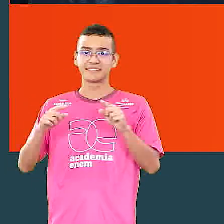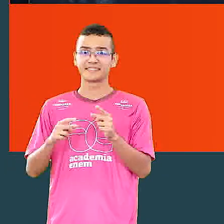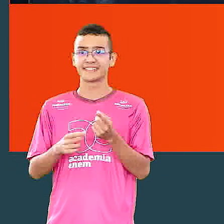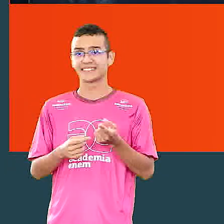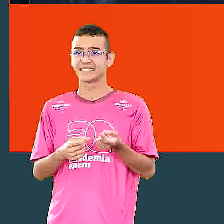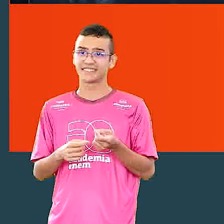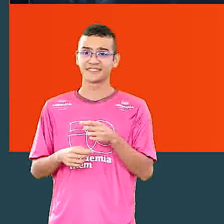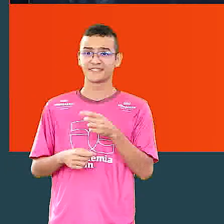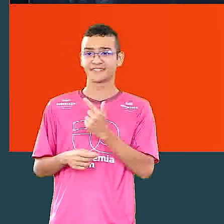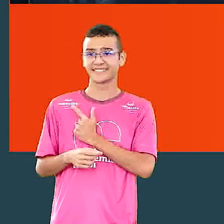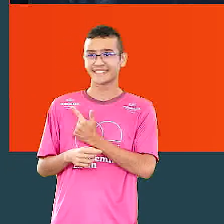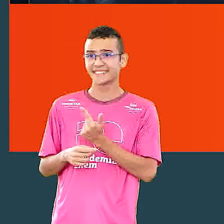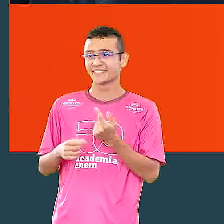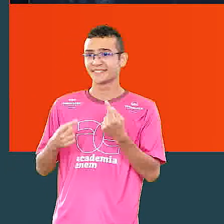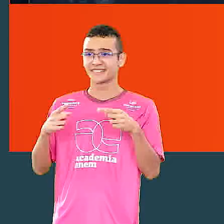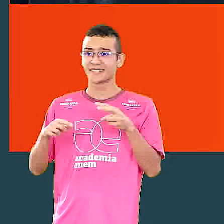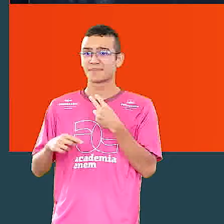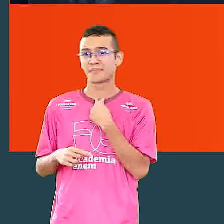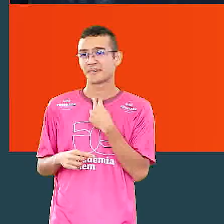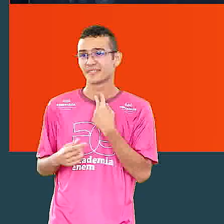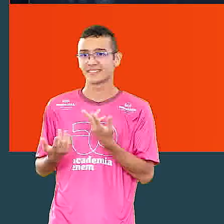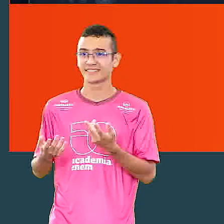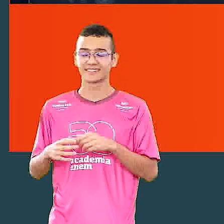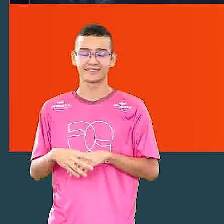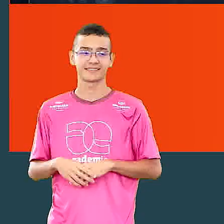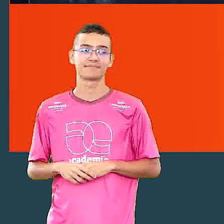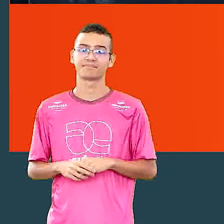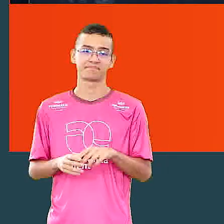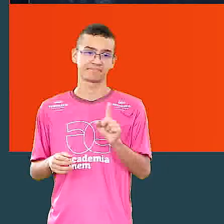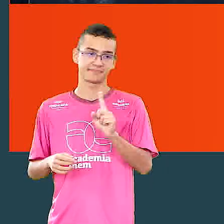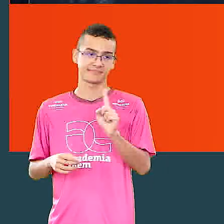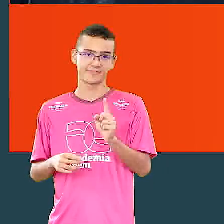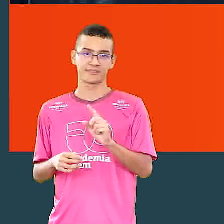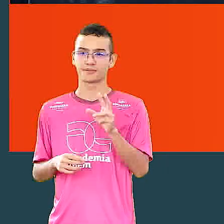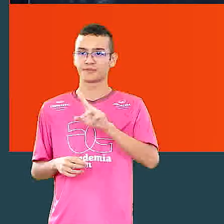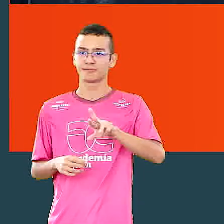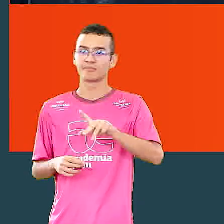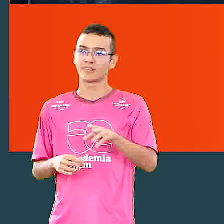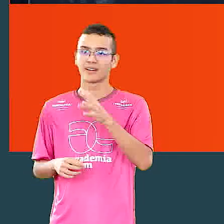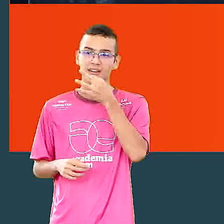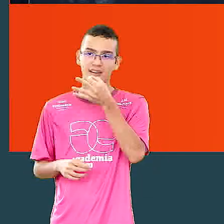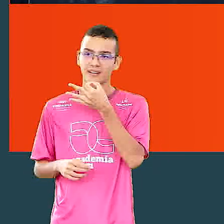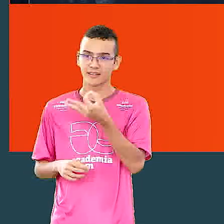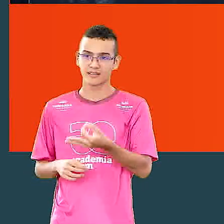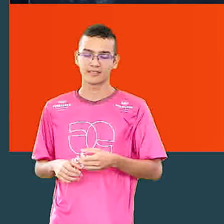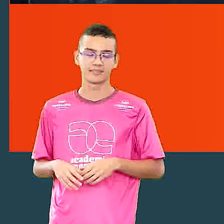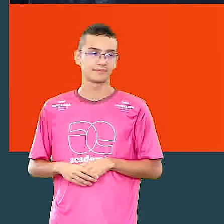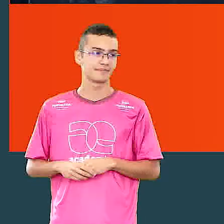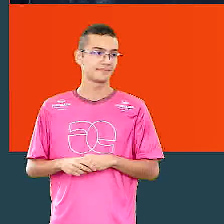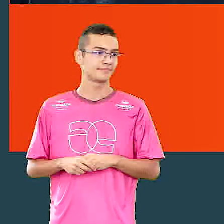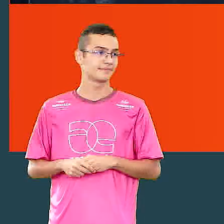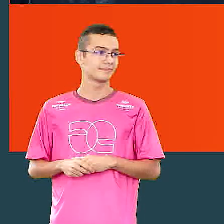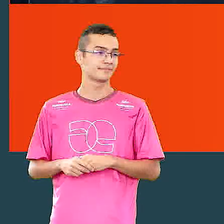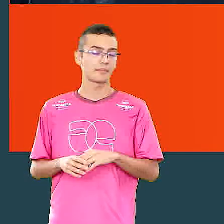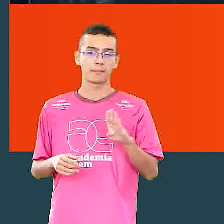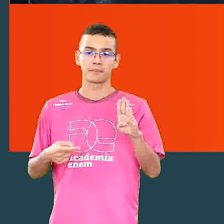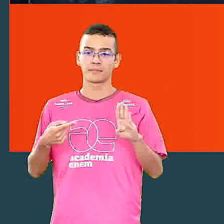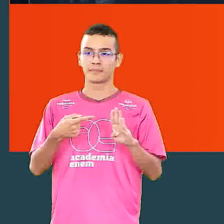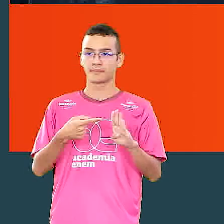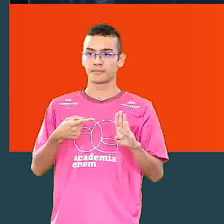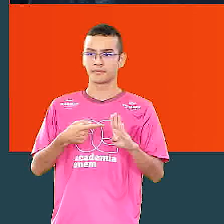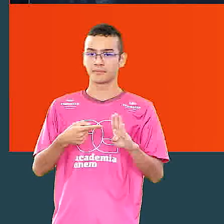são feios. Foi isso? Não. Não foi, então não é o item A. B, pressão articulada